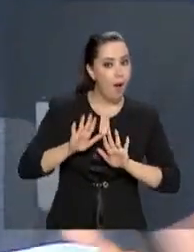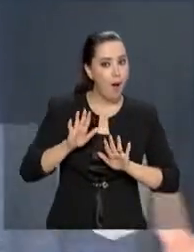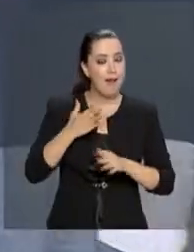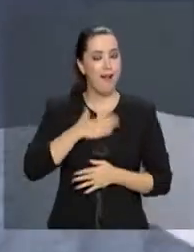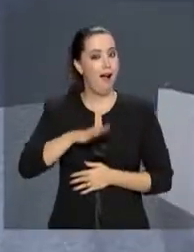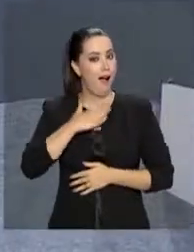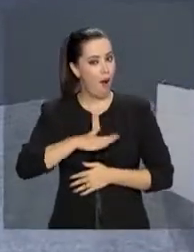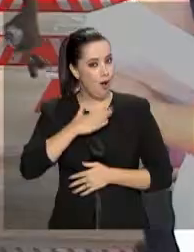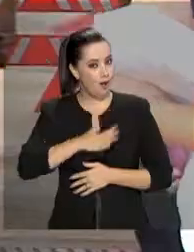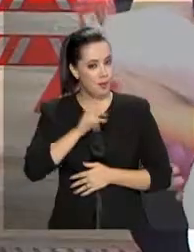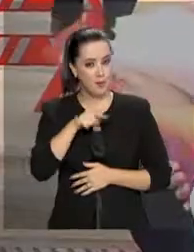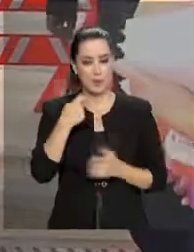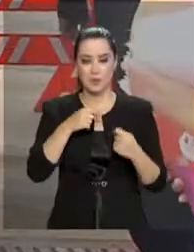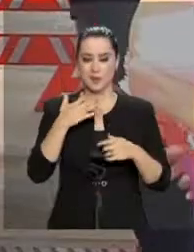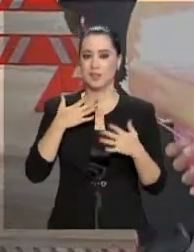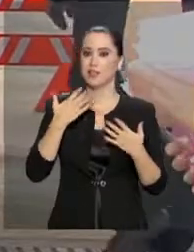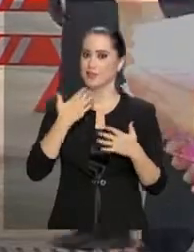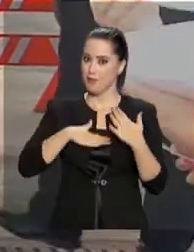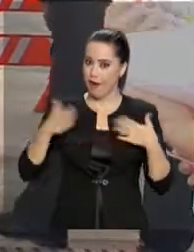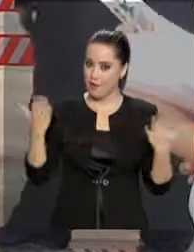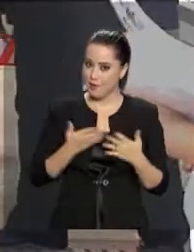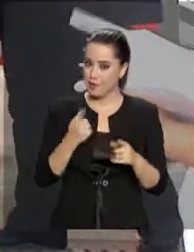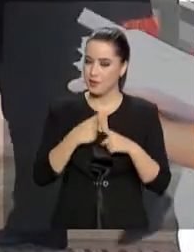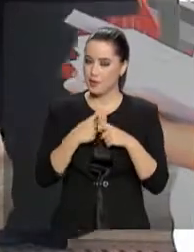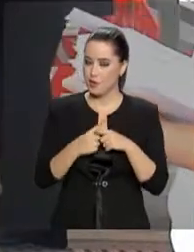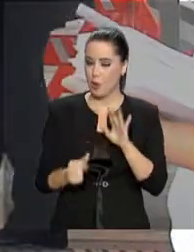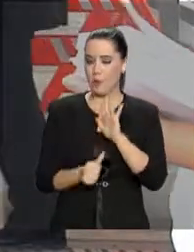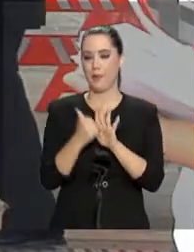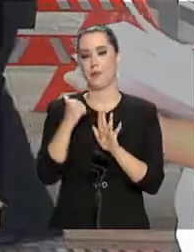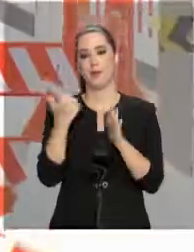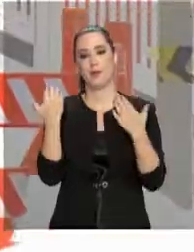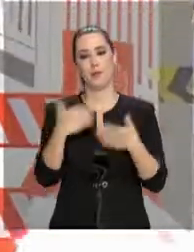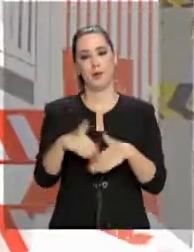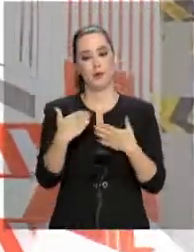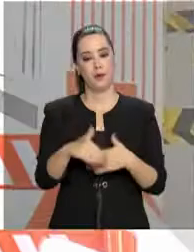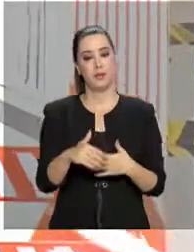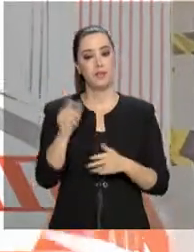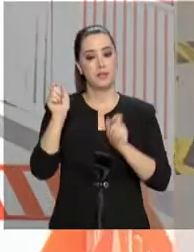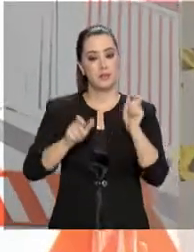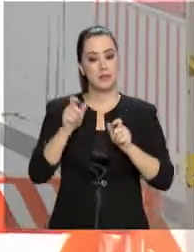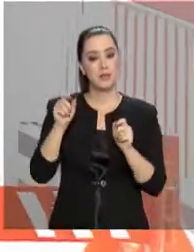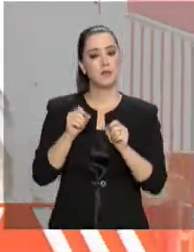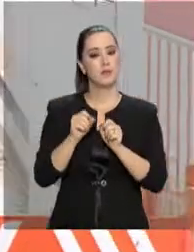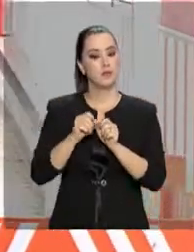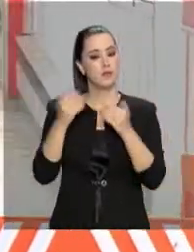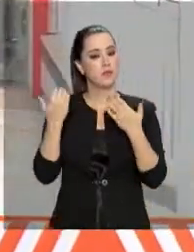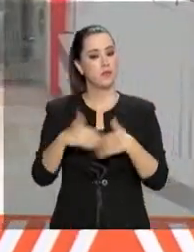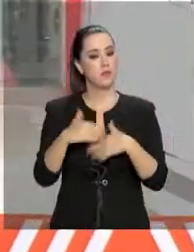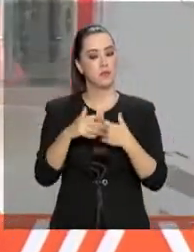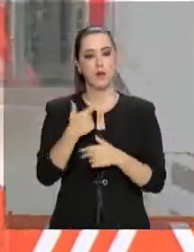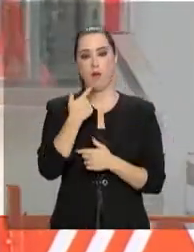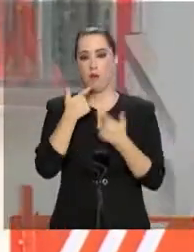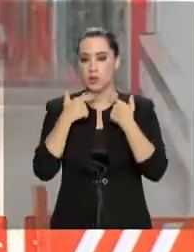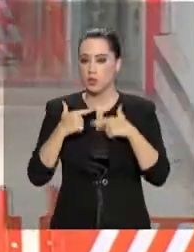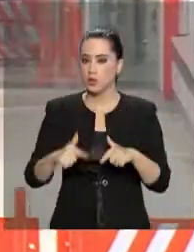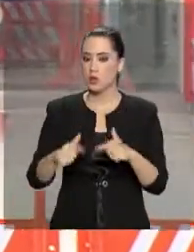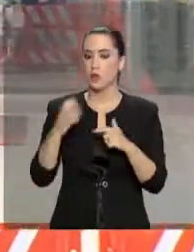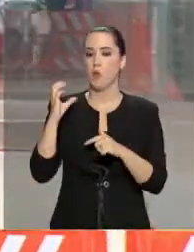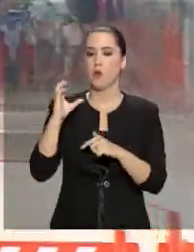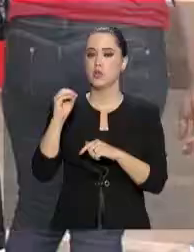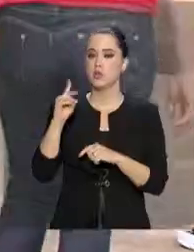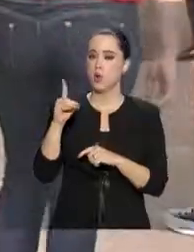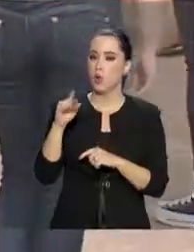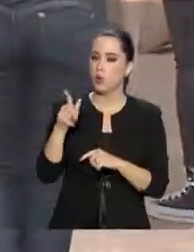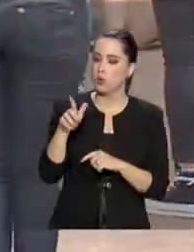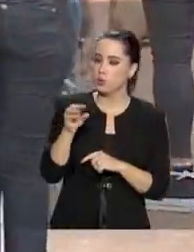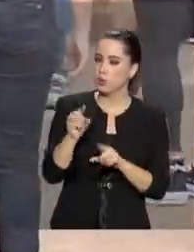tanto alívio assim, porque esta foi só a primeira fase do Enem. Os estudantes fizeram provas de linguagem, códigos,